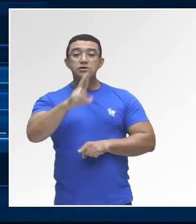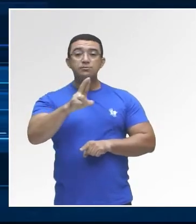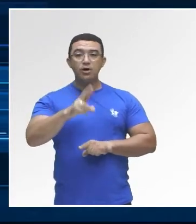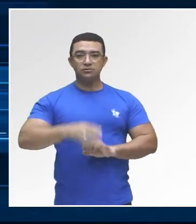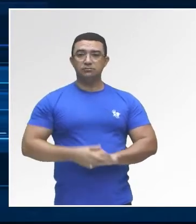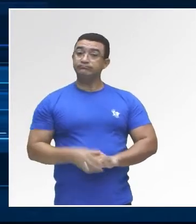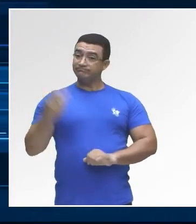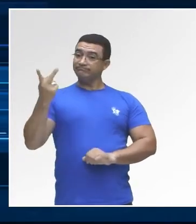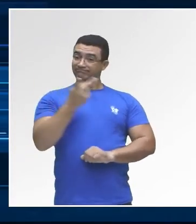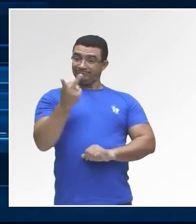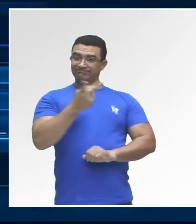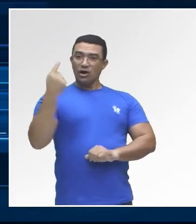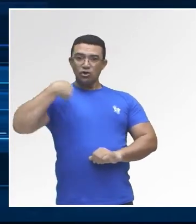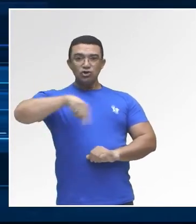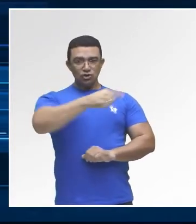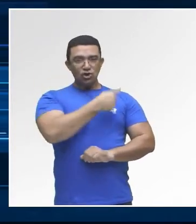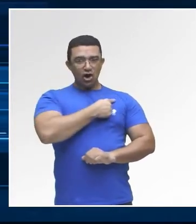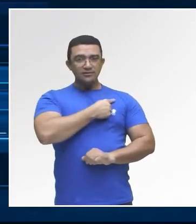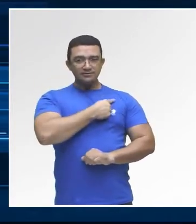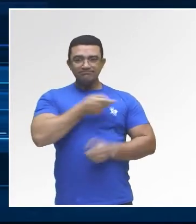We're from Brazil.